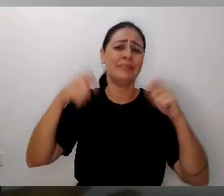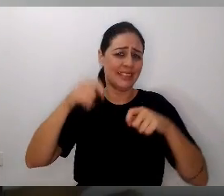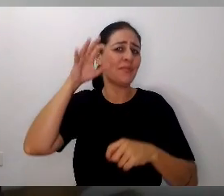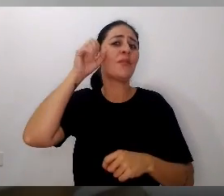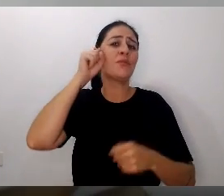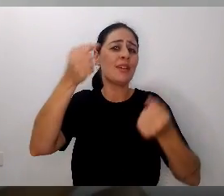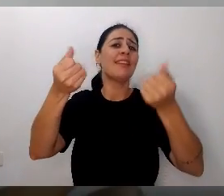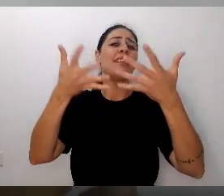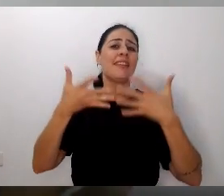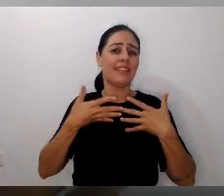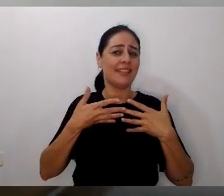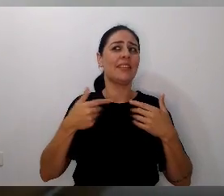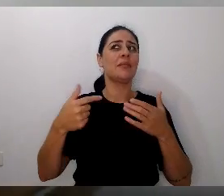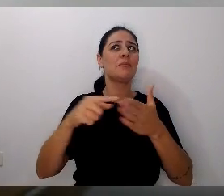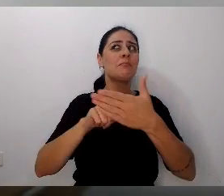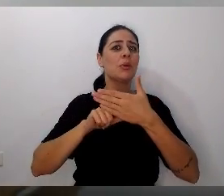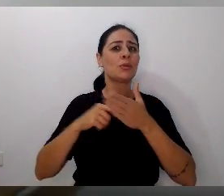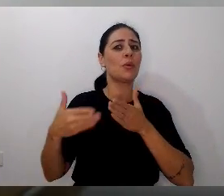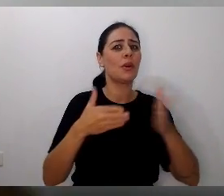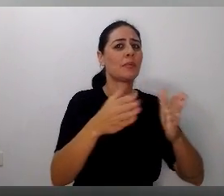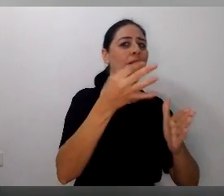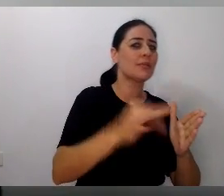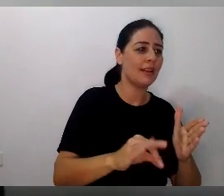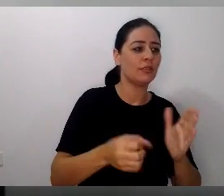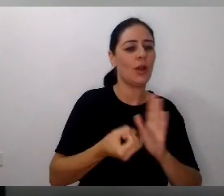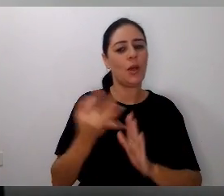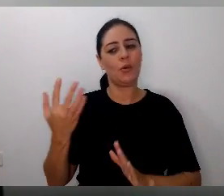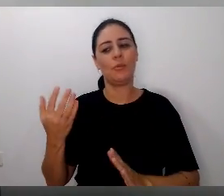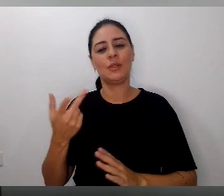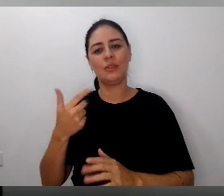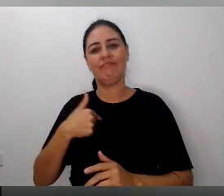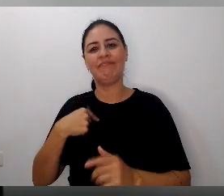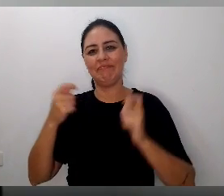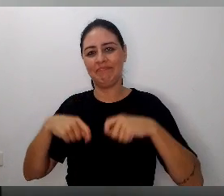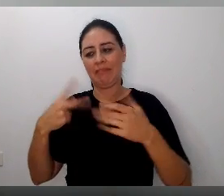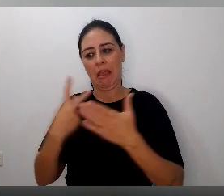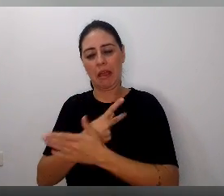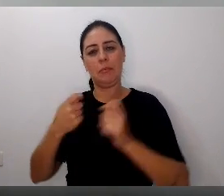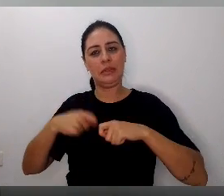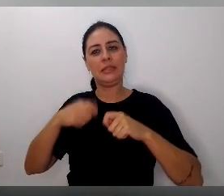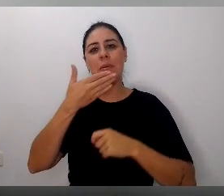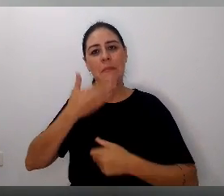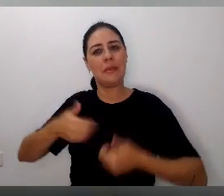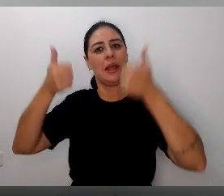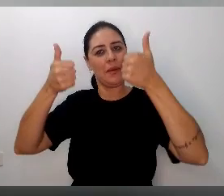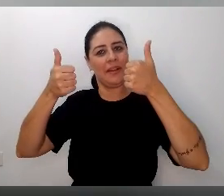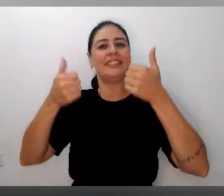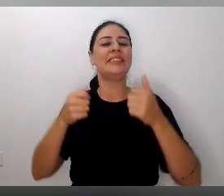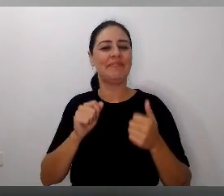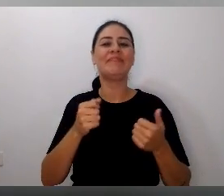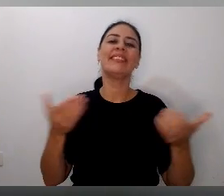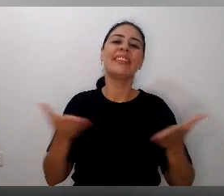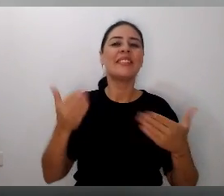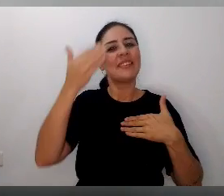algumas coisas estão no caminho certo, algumas coisas eu vou precisar melhorar, né? Muito bom ouvi-la. E passo para a Adriana para fazer as considerações com você,